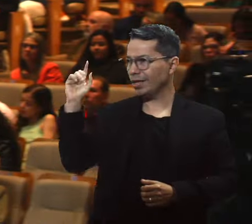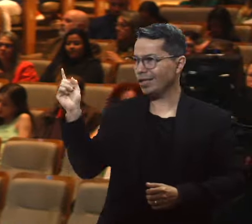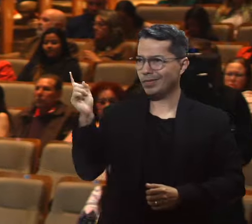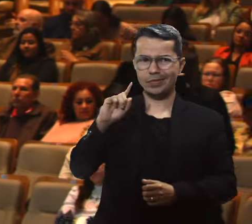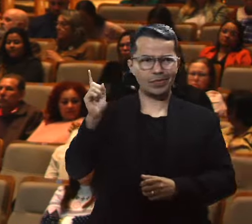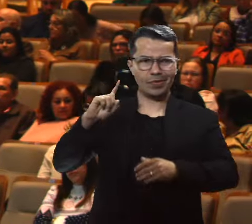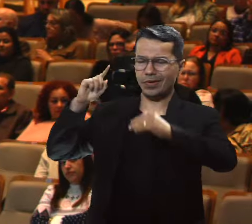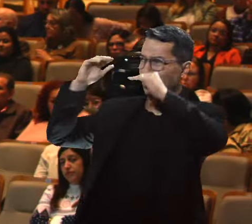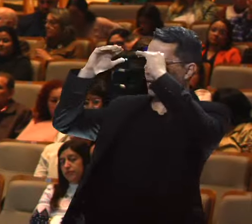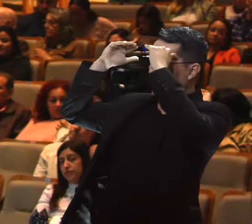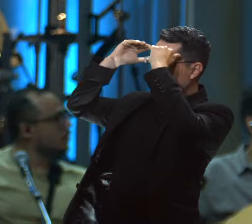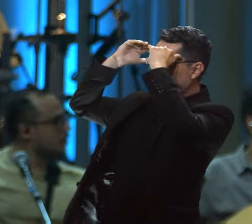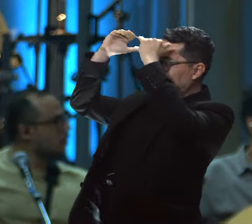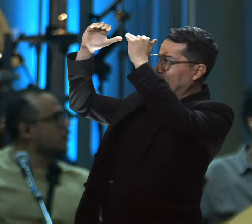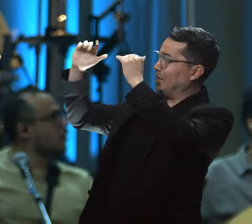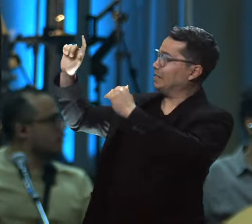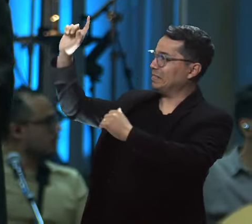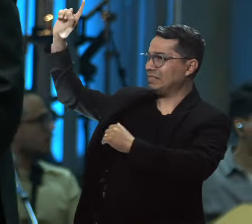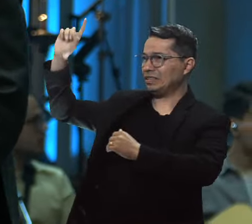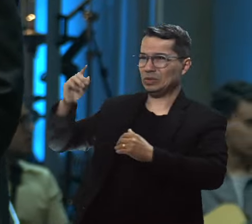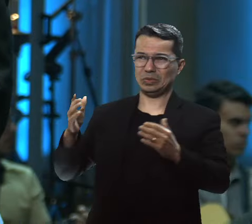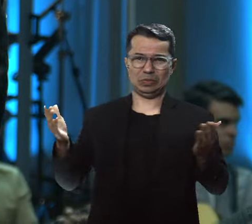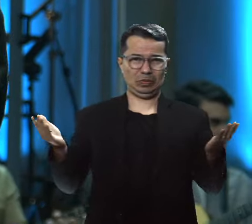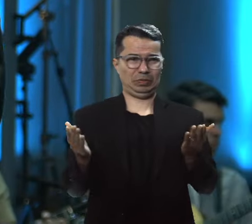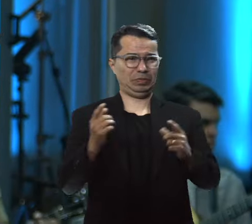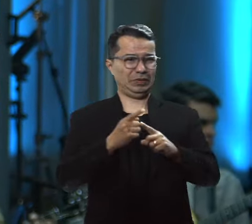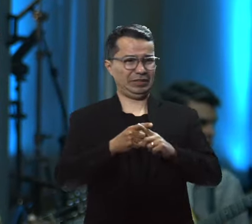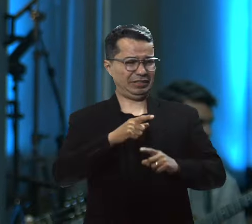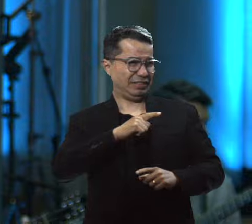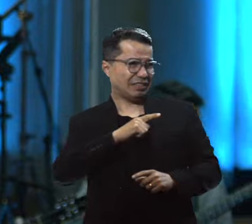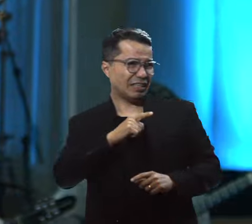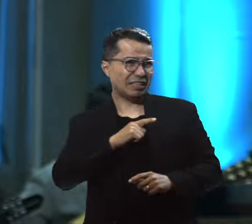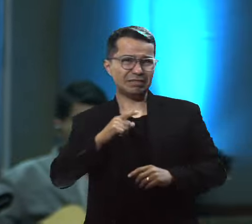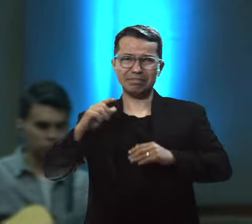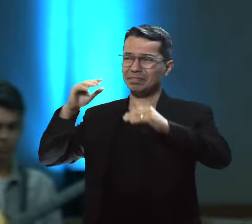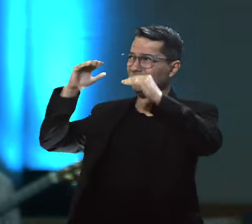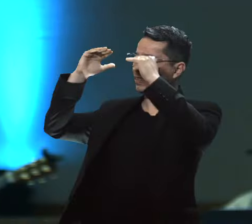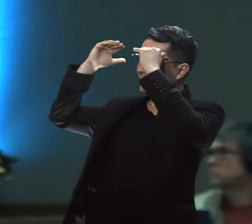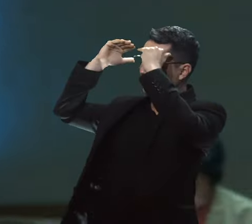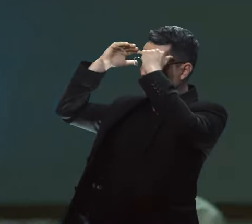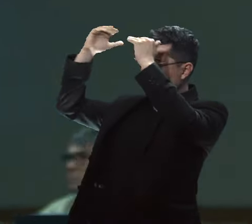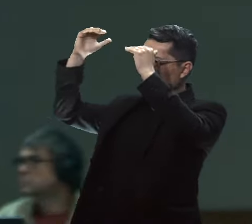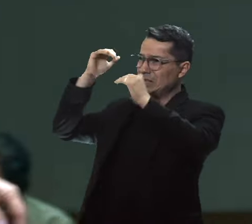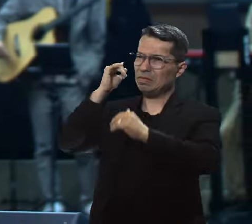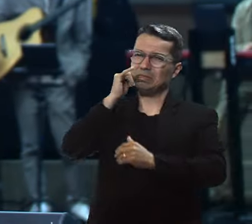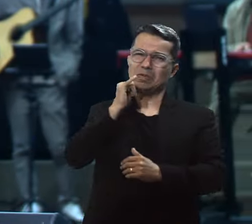profetas, profecias erradas. Sabe, hoje em dia